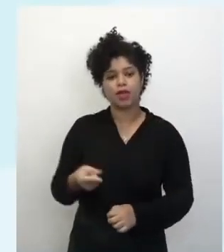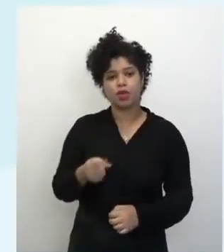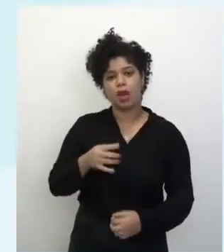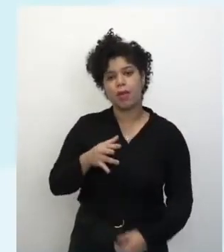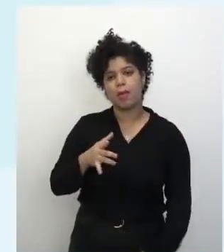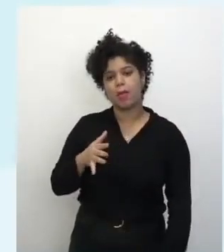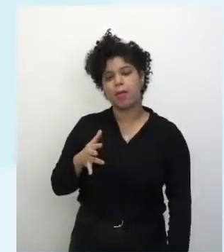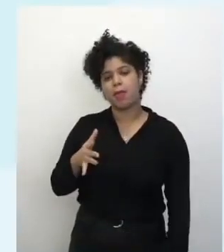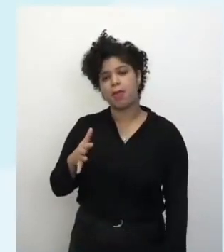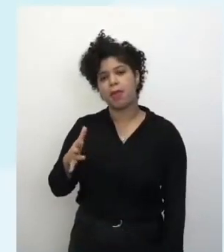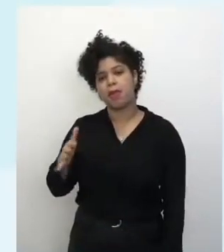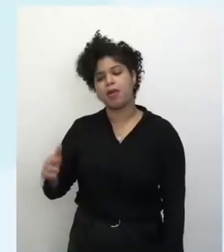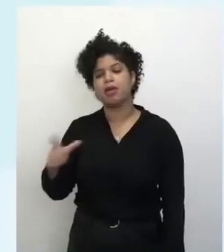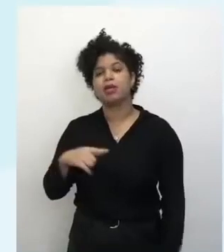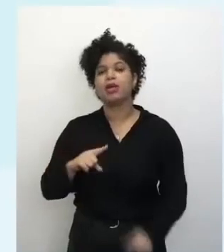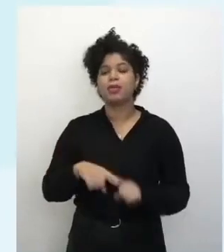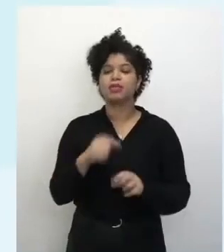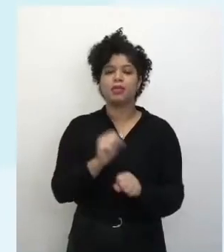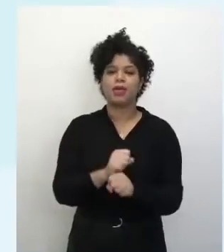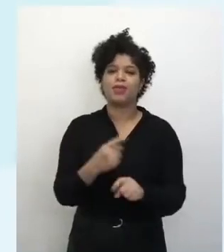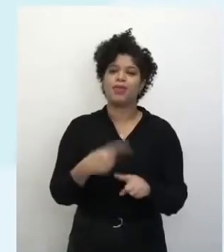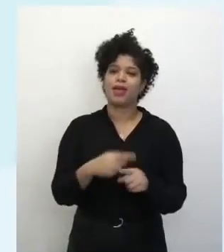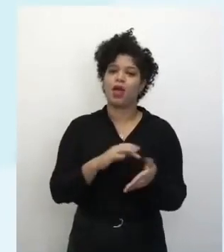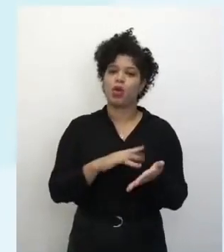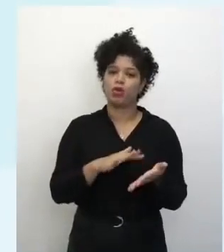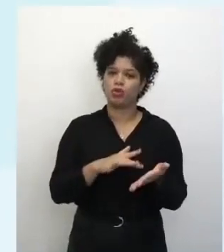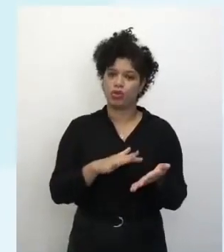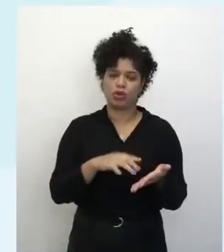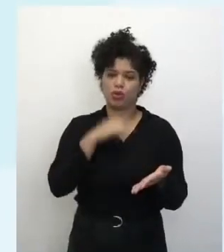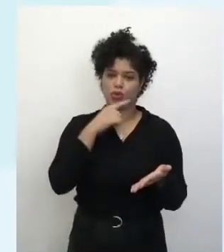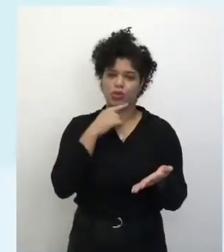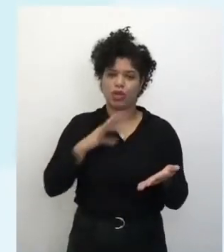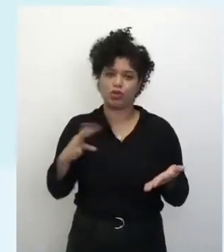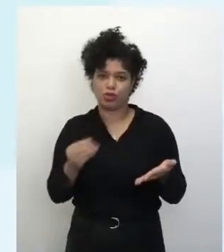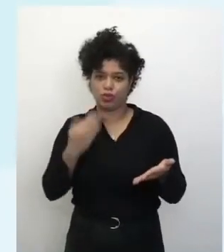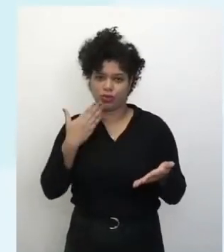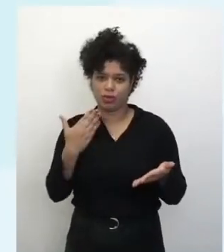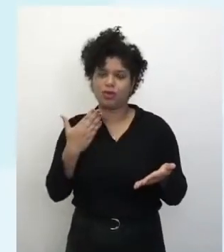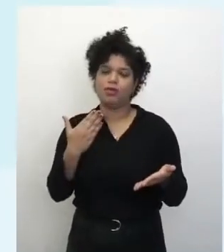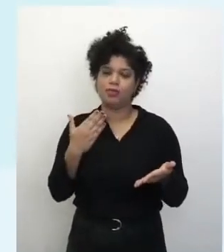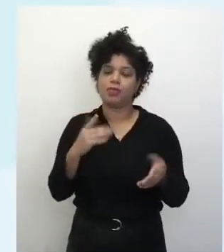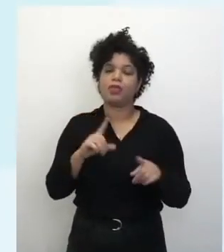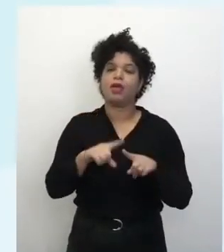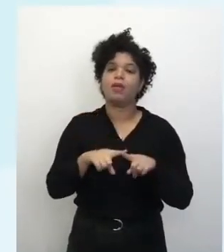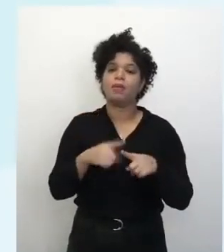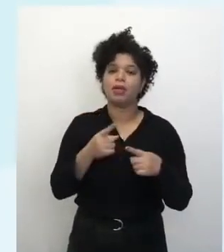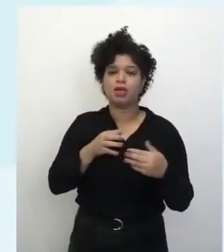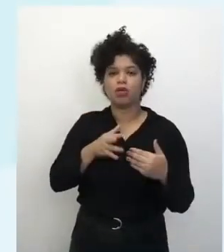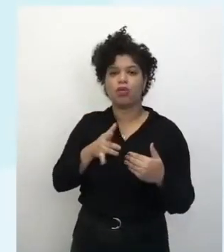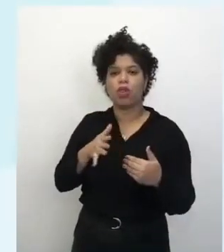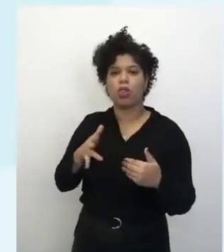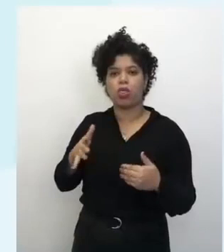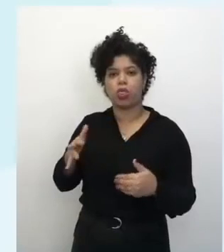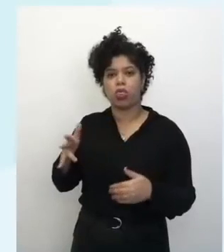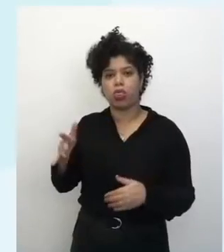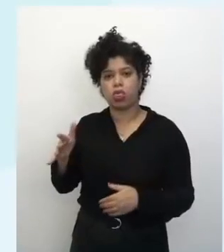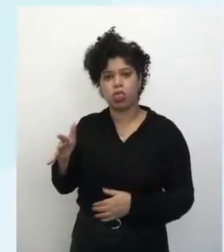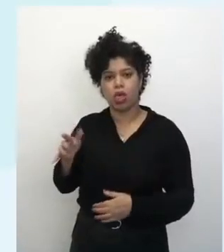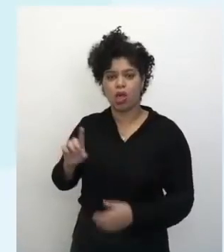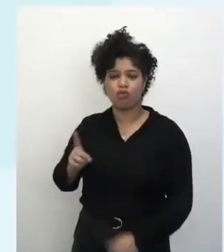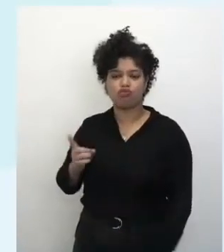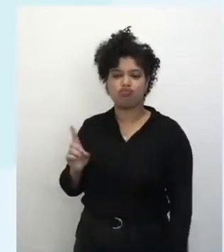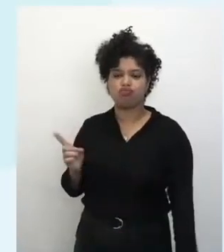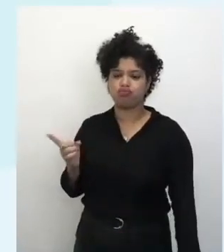monte de casas, mas vai parar porque sua calculadora para numa determinada quantidade de casas. Mas, na verdade, ele é infinito e